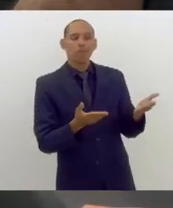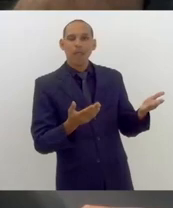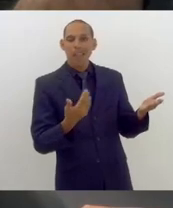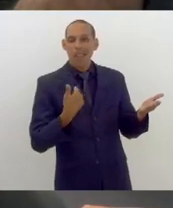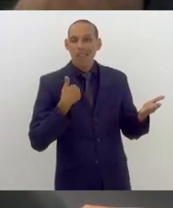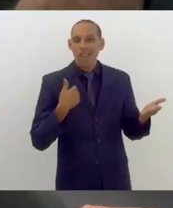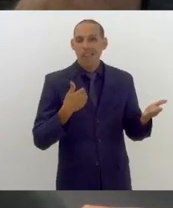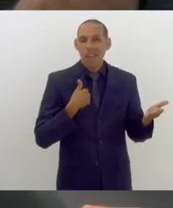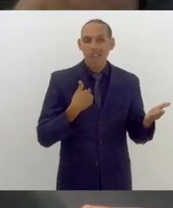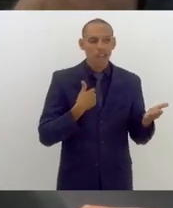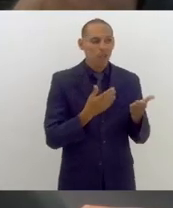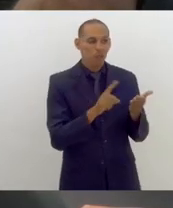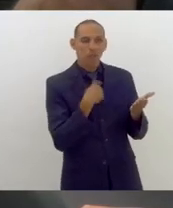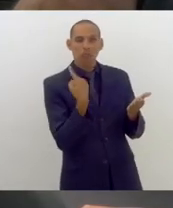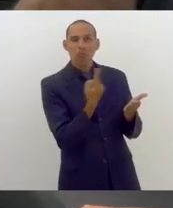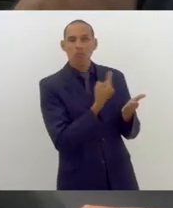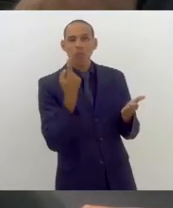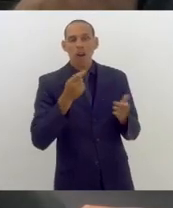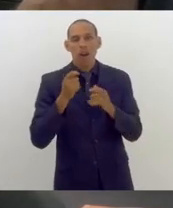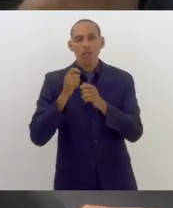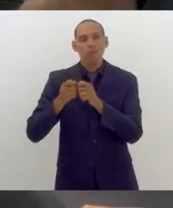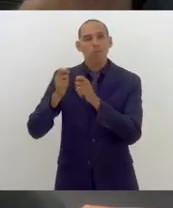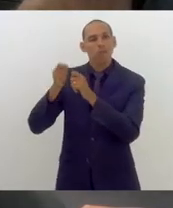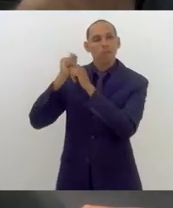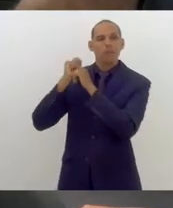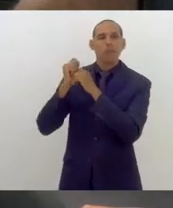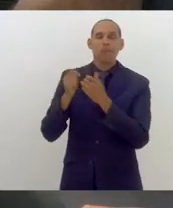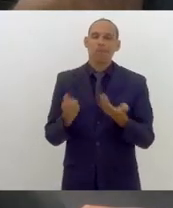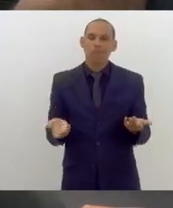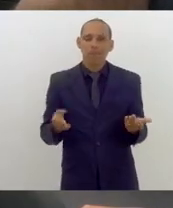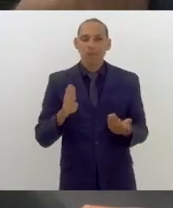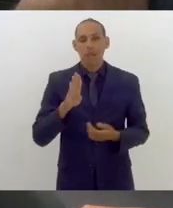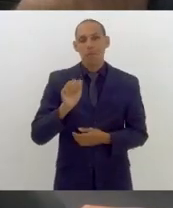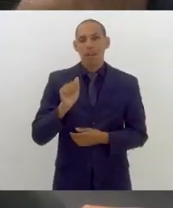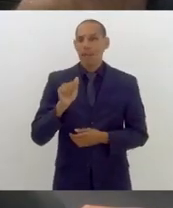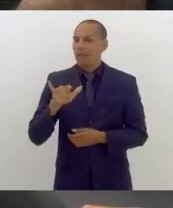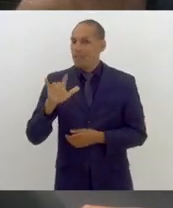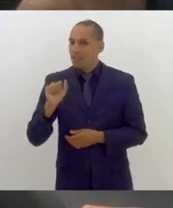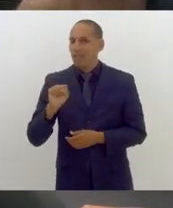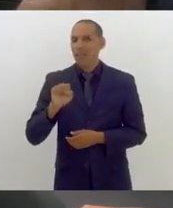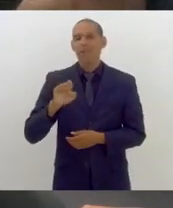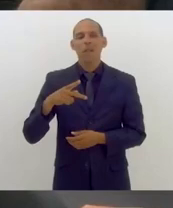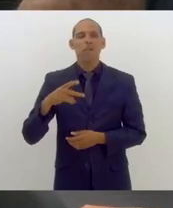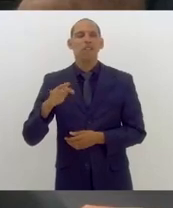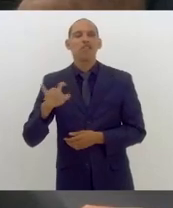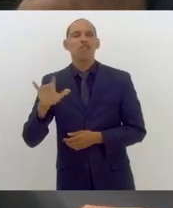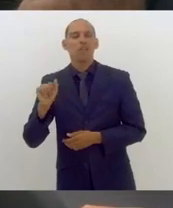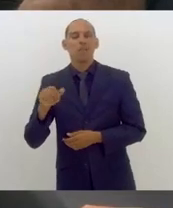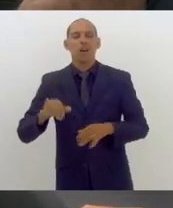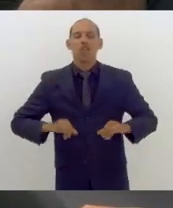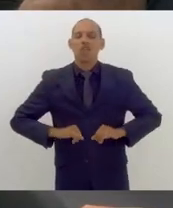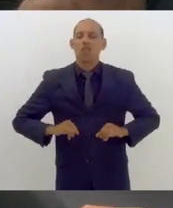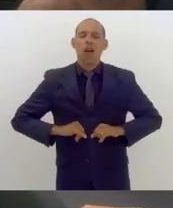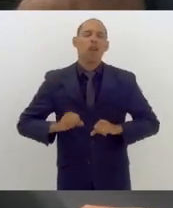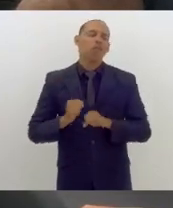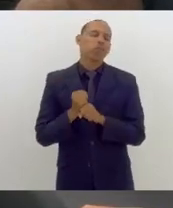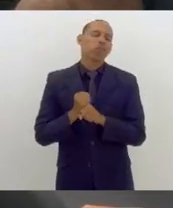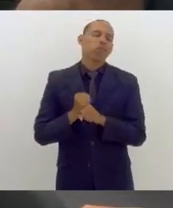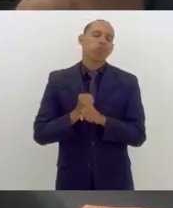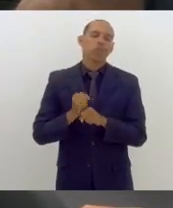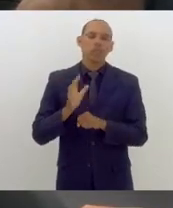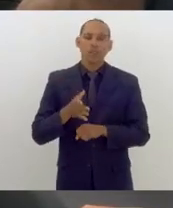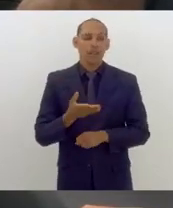eu estou aqui representando a Bahia de Sepetiba ela já vem sofrendo há anos com bem disse o biólogo